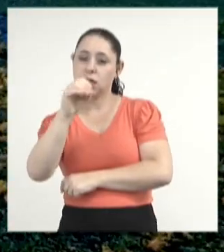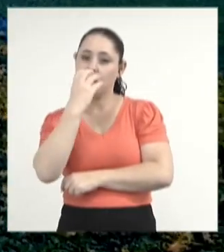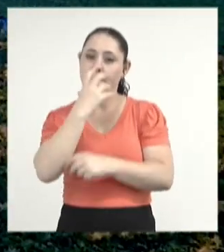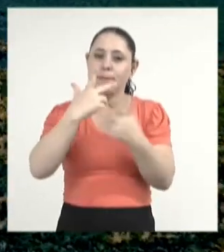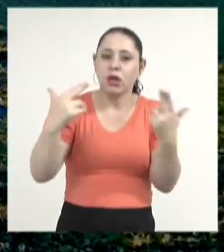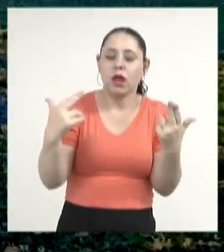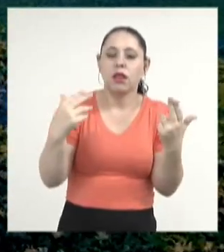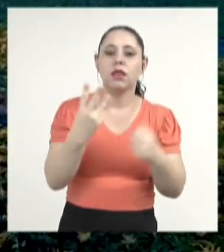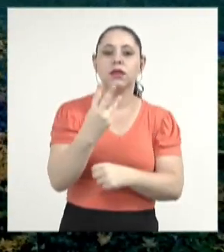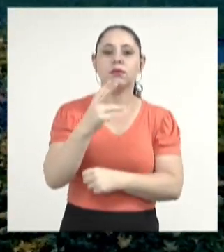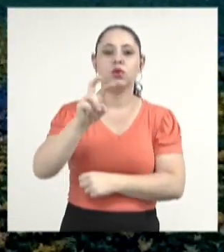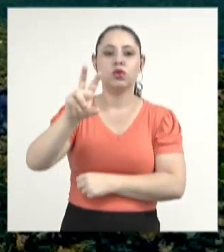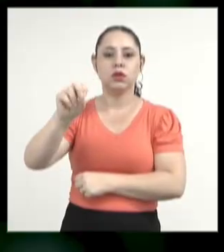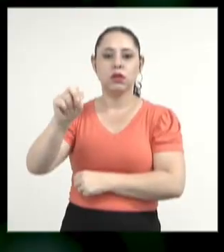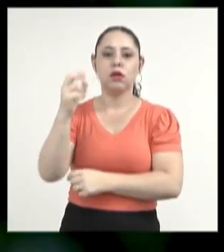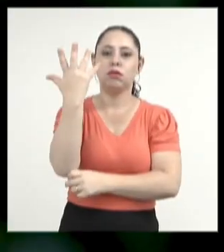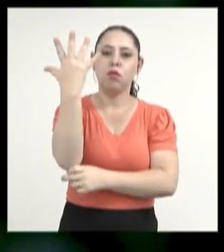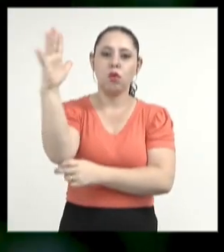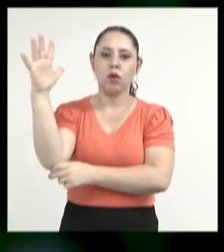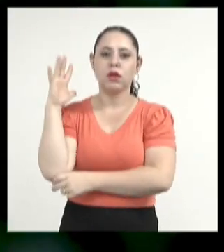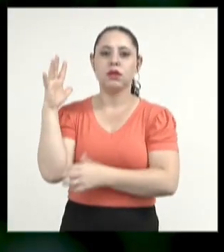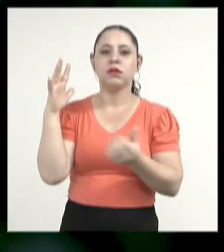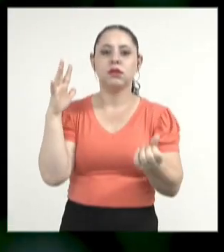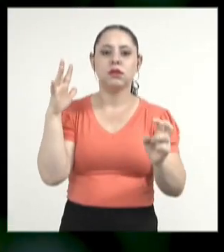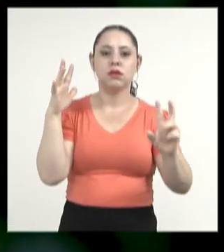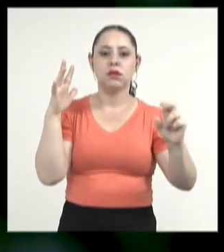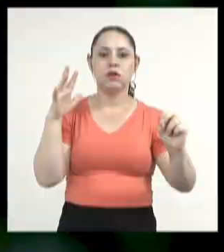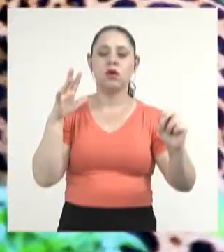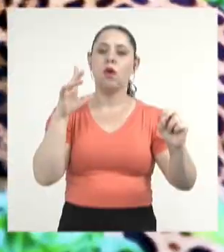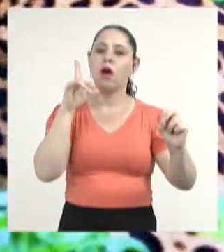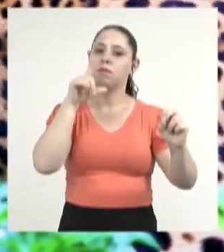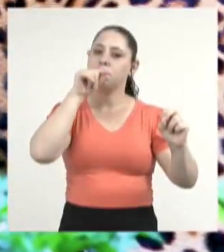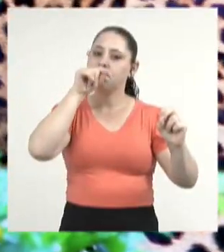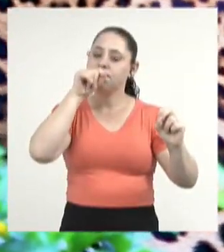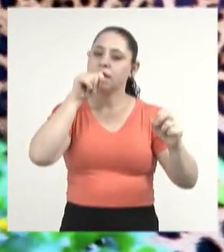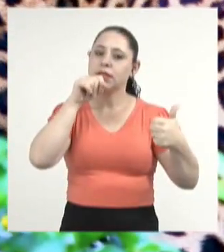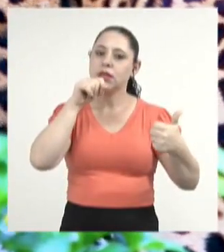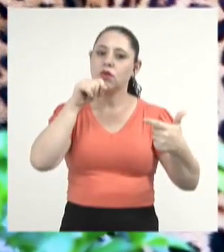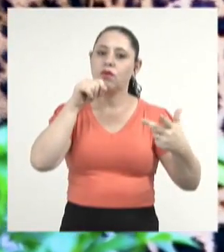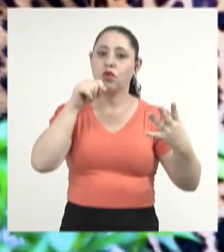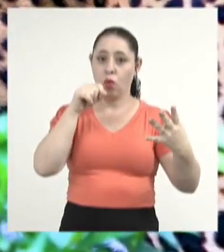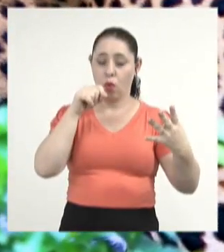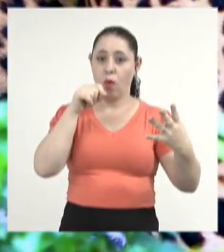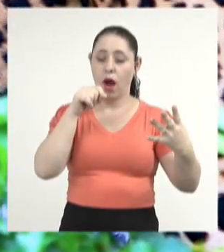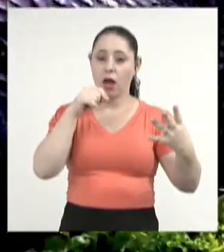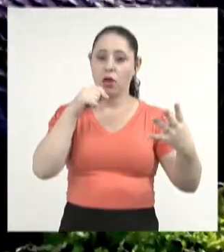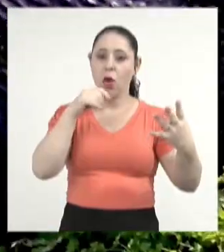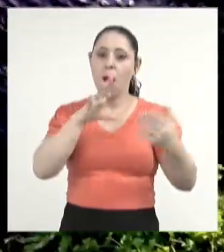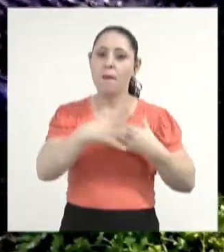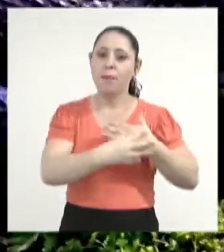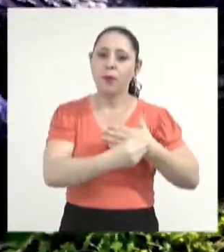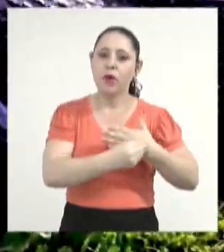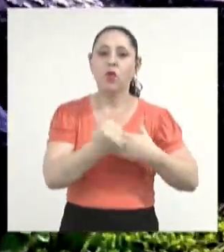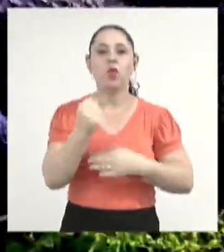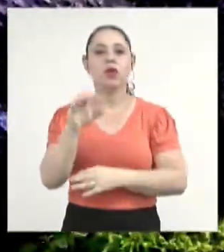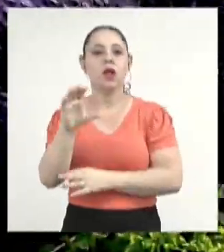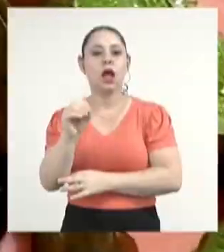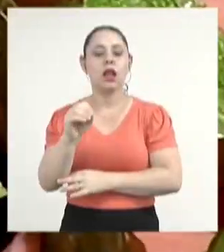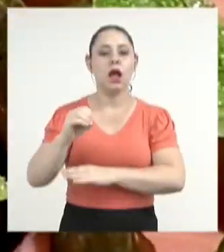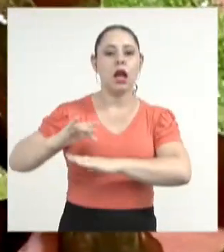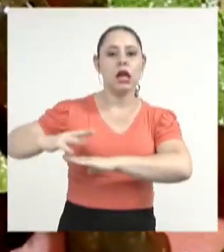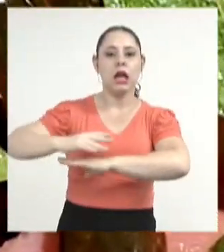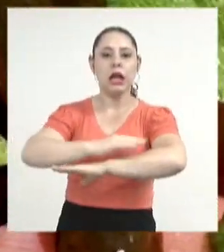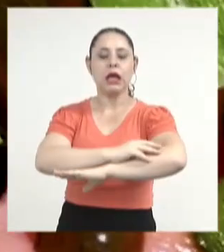sendo 3.500 de plantas, 650 de aves, 124 de mamíferos, 80 de